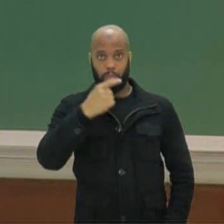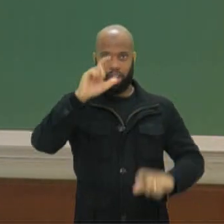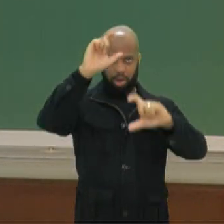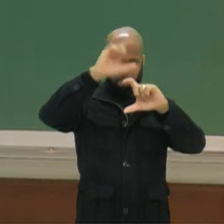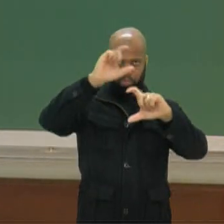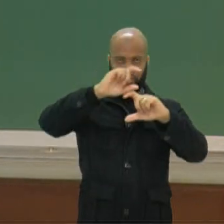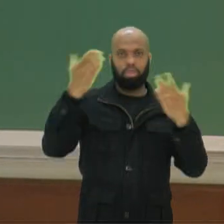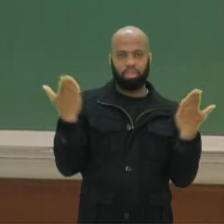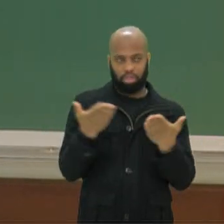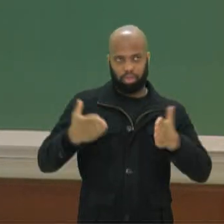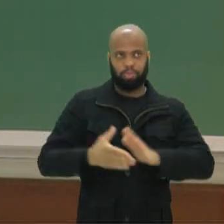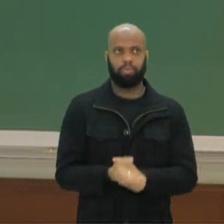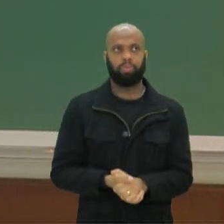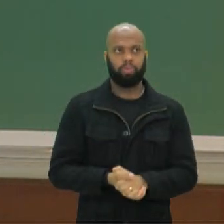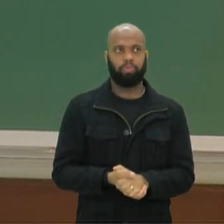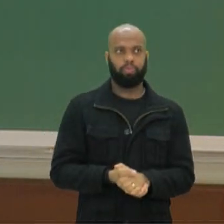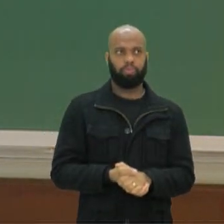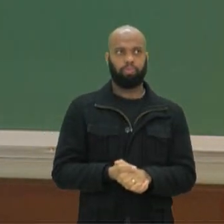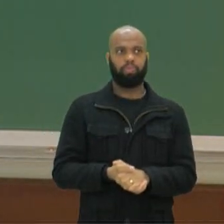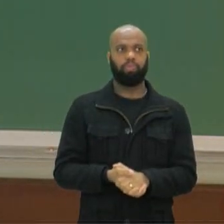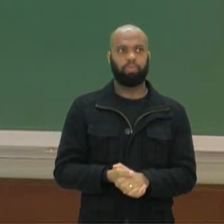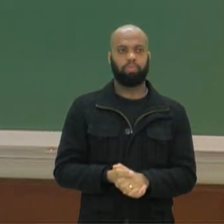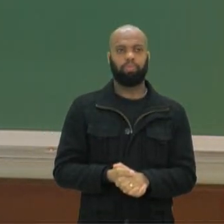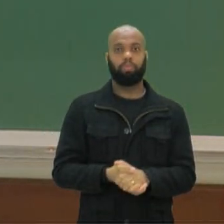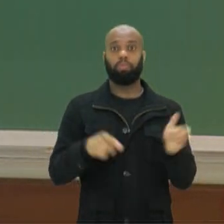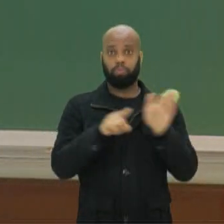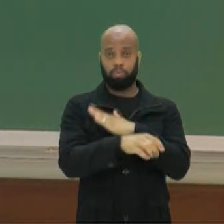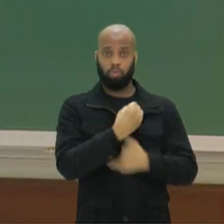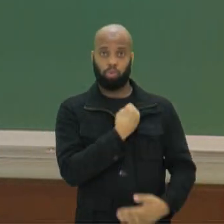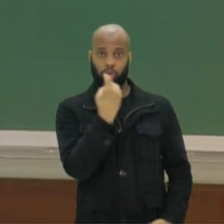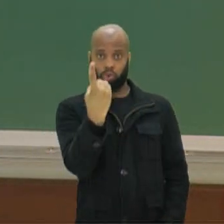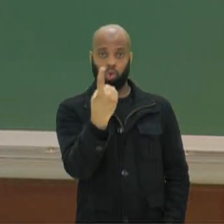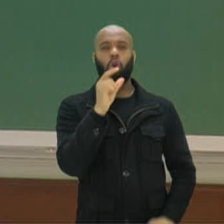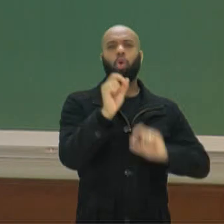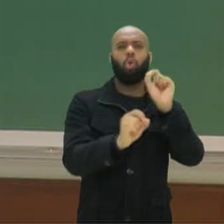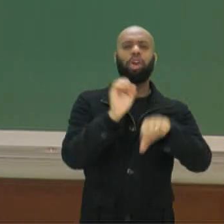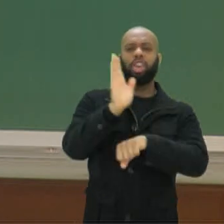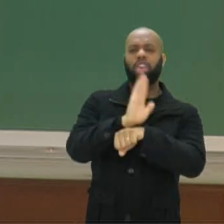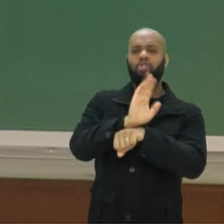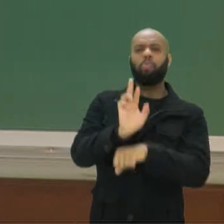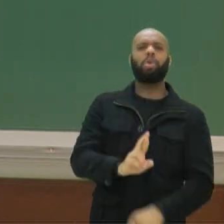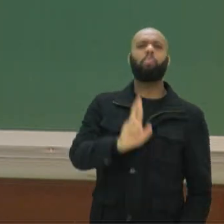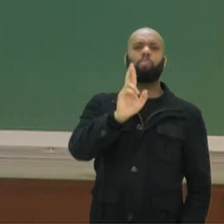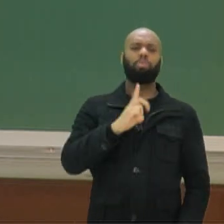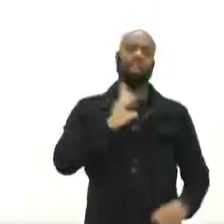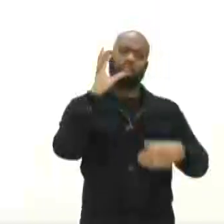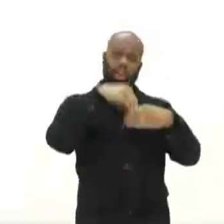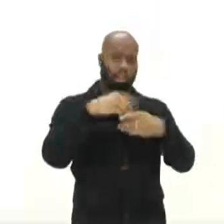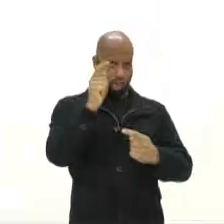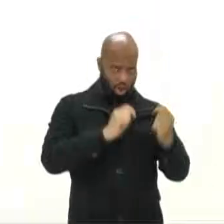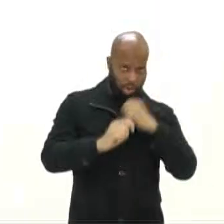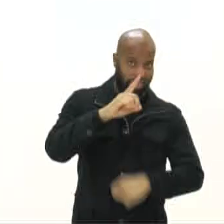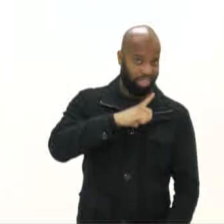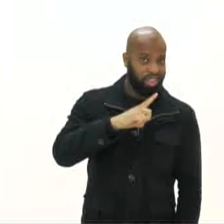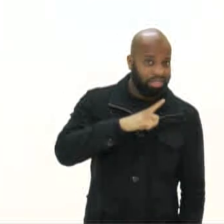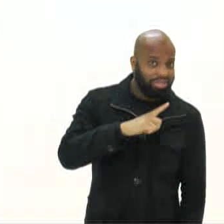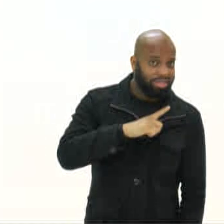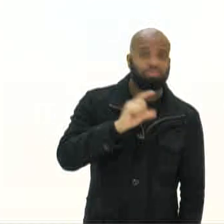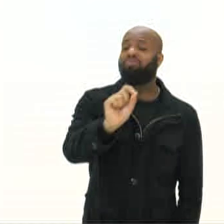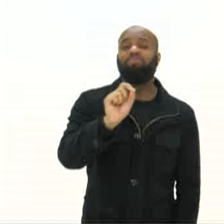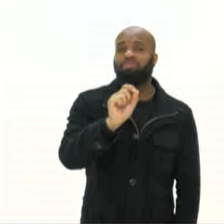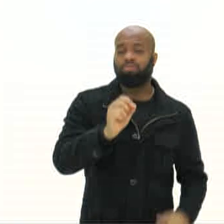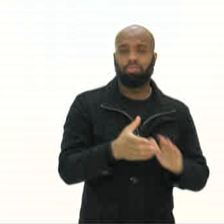What do films represent in economy? O que os filmes representam na economia? 2. What are the